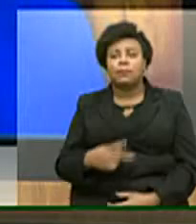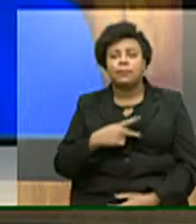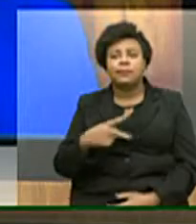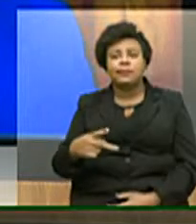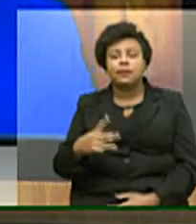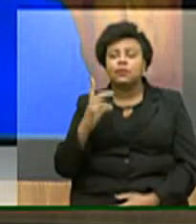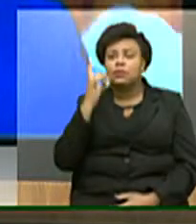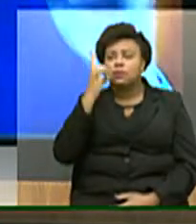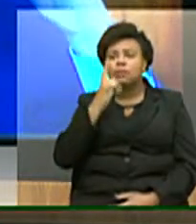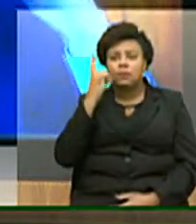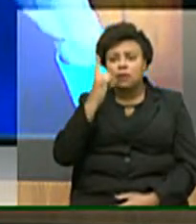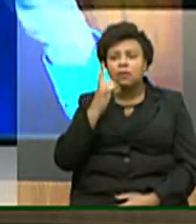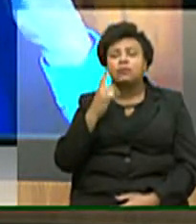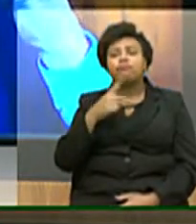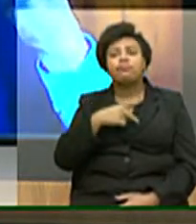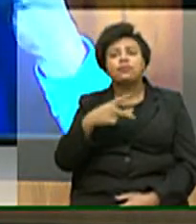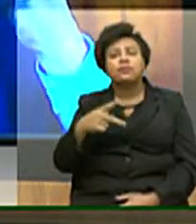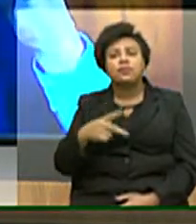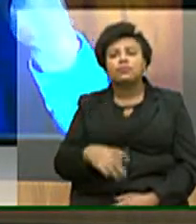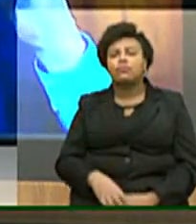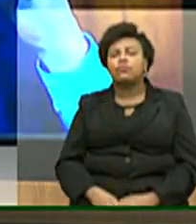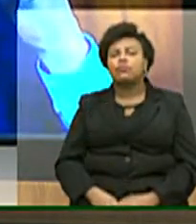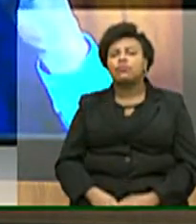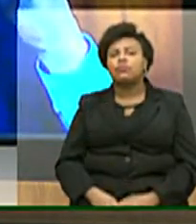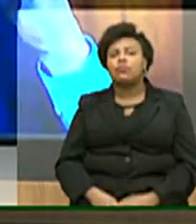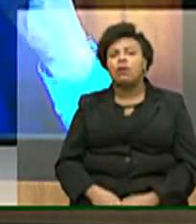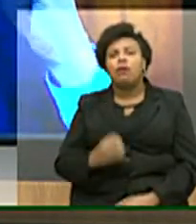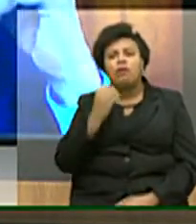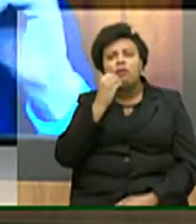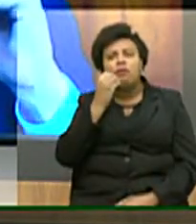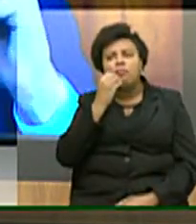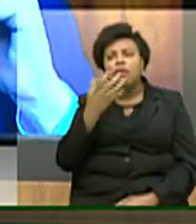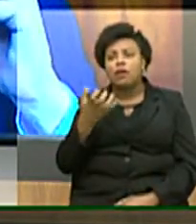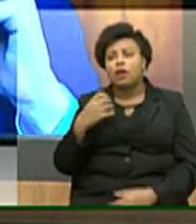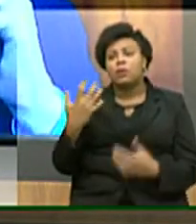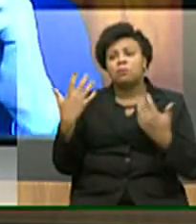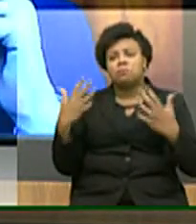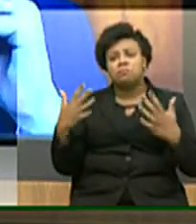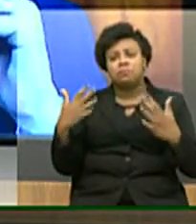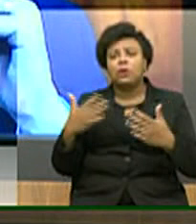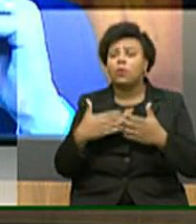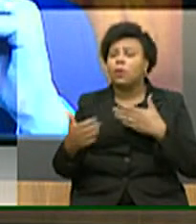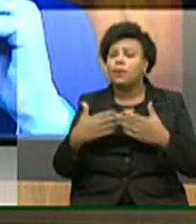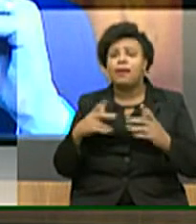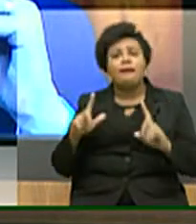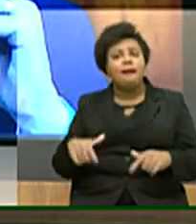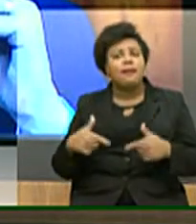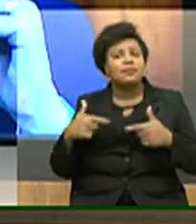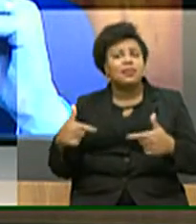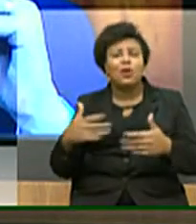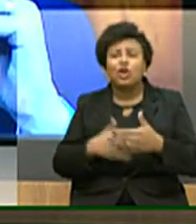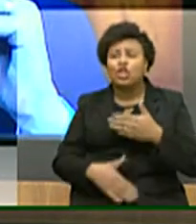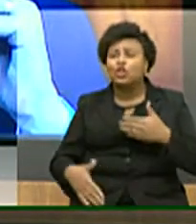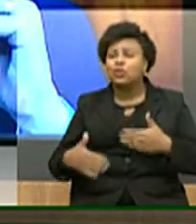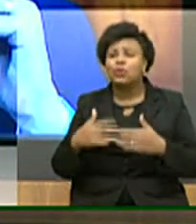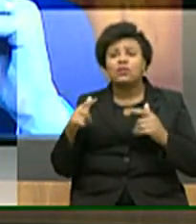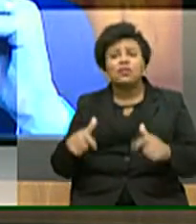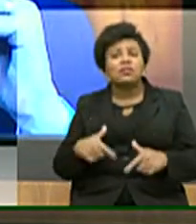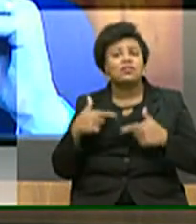Presidente, deputados e deputadas, presidente, eu obviamente quero saudar, né, qualquer iniciativa, todas as